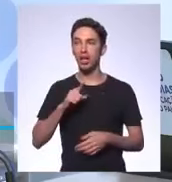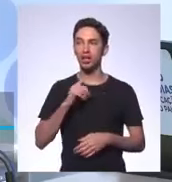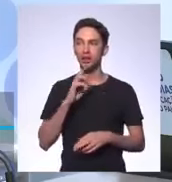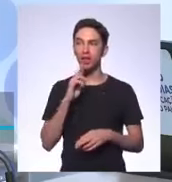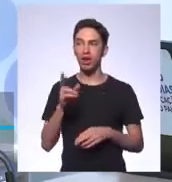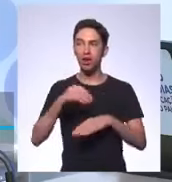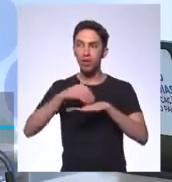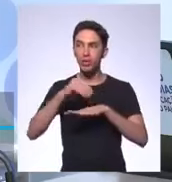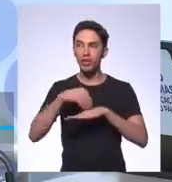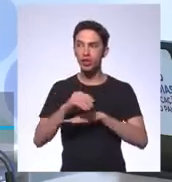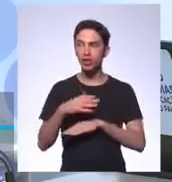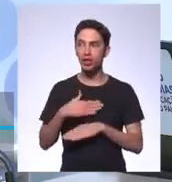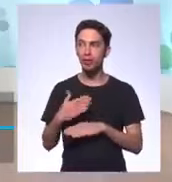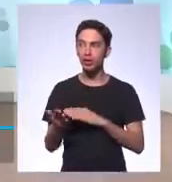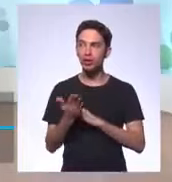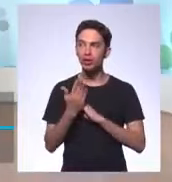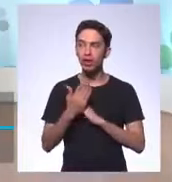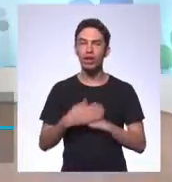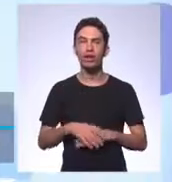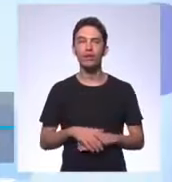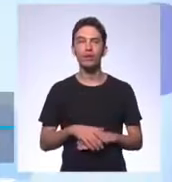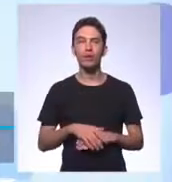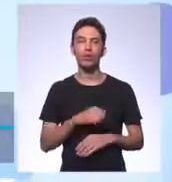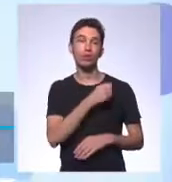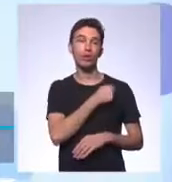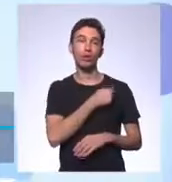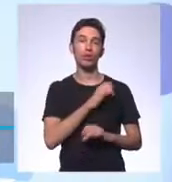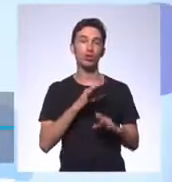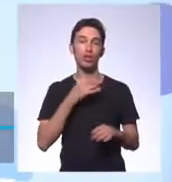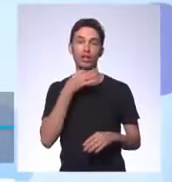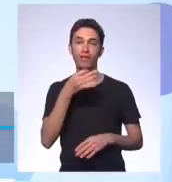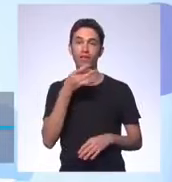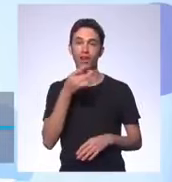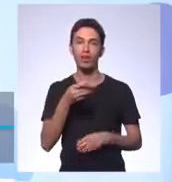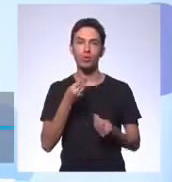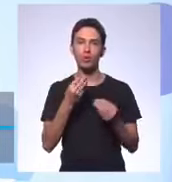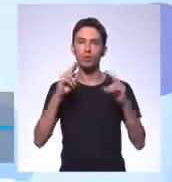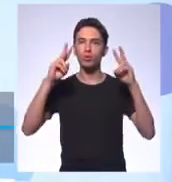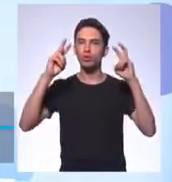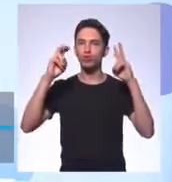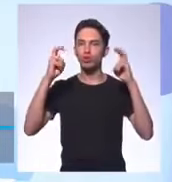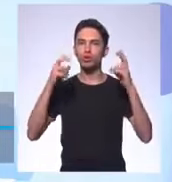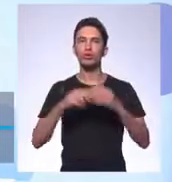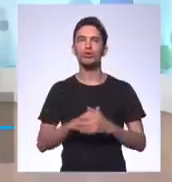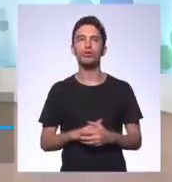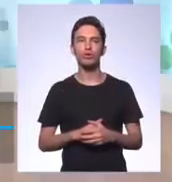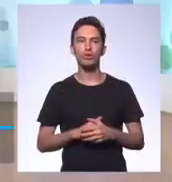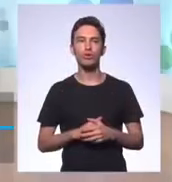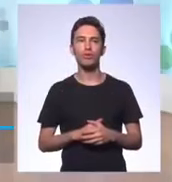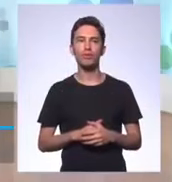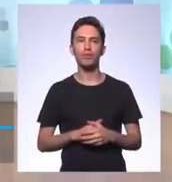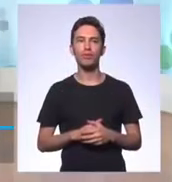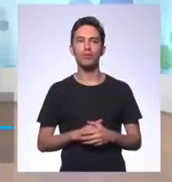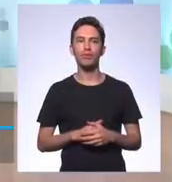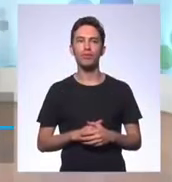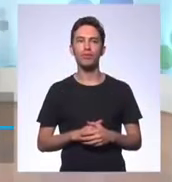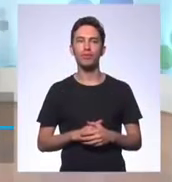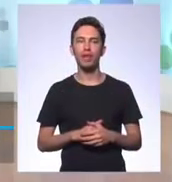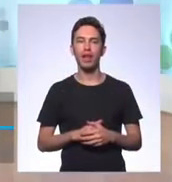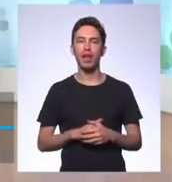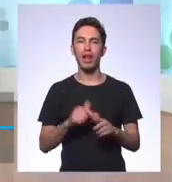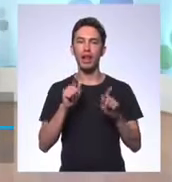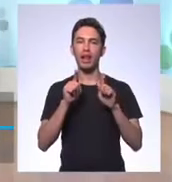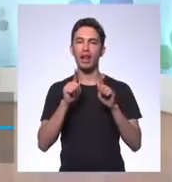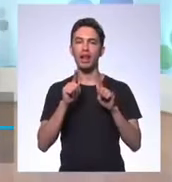algumas dicas aí para nós? Os alunos ainda estão comentando bastante sobre o título. Vamos lá. Lazer é